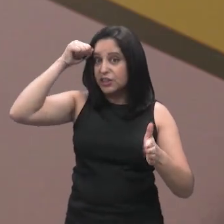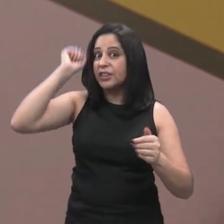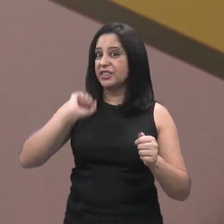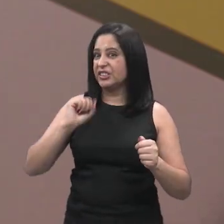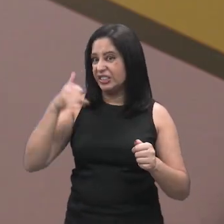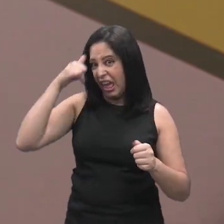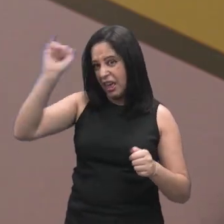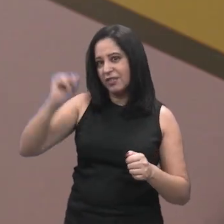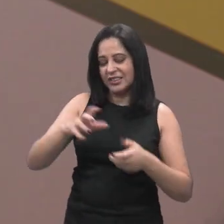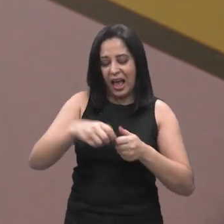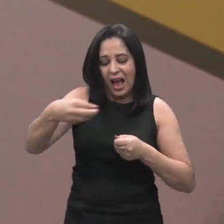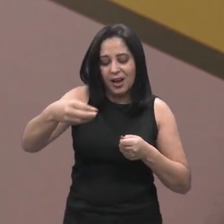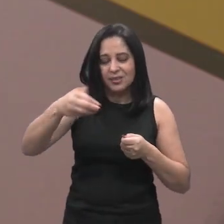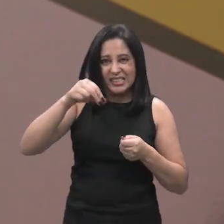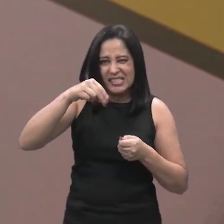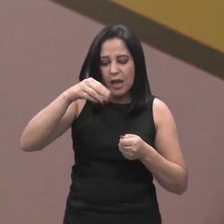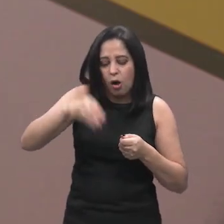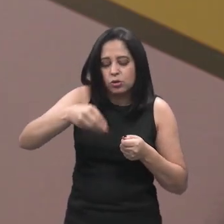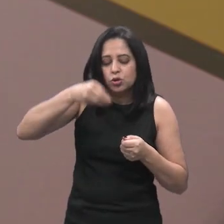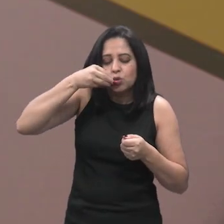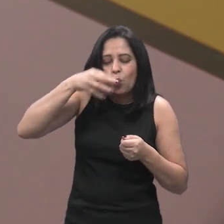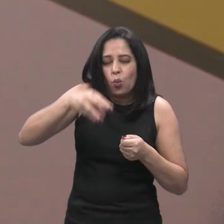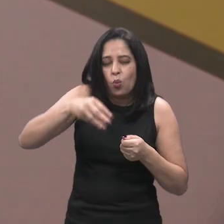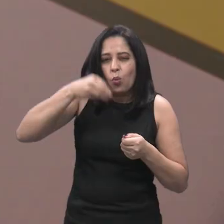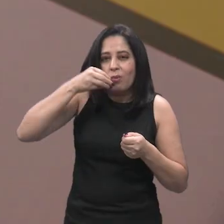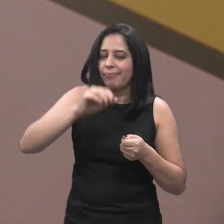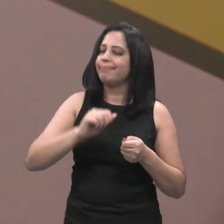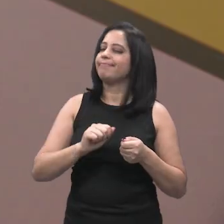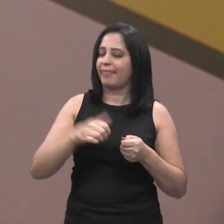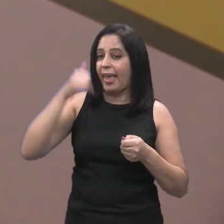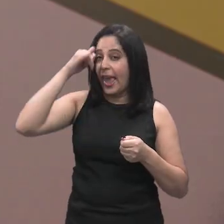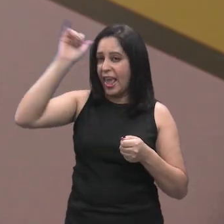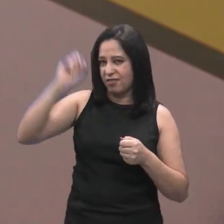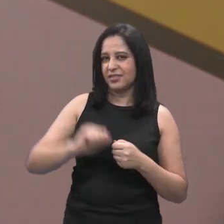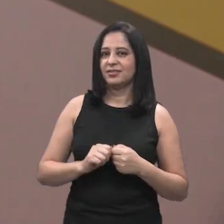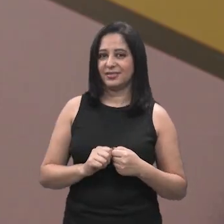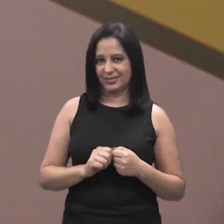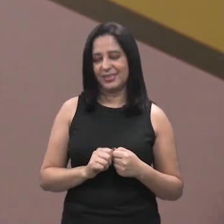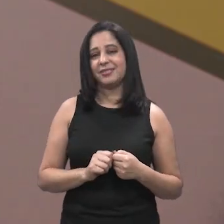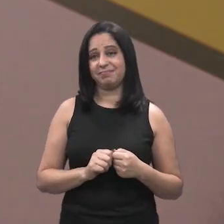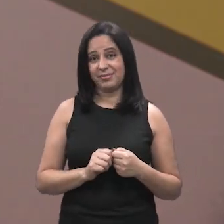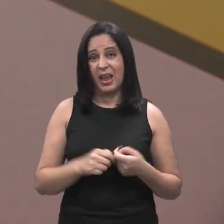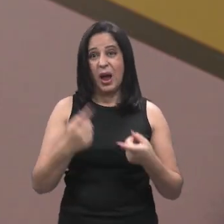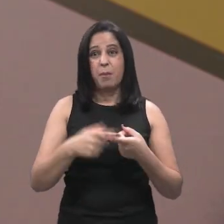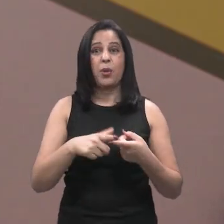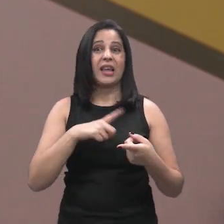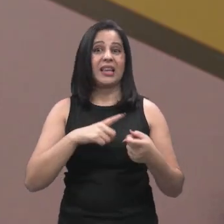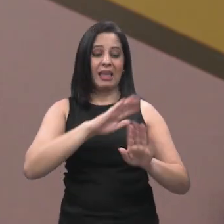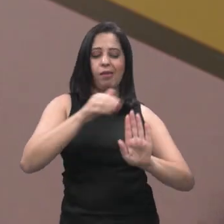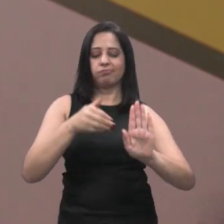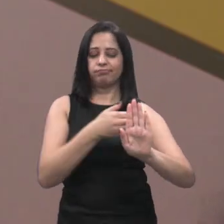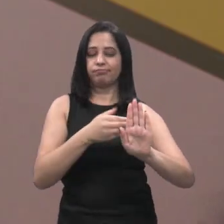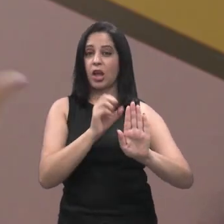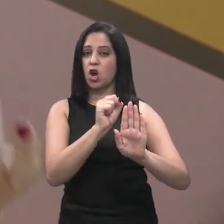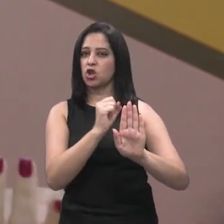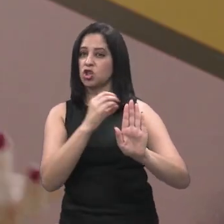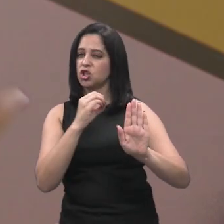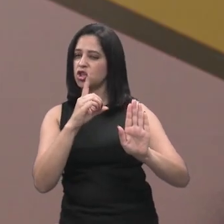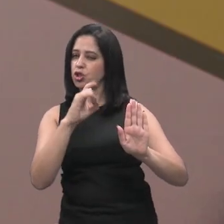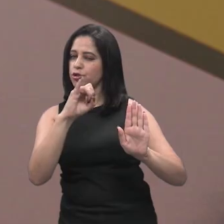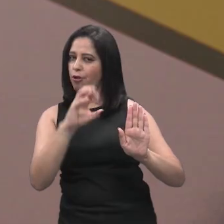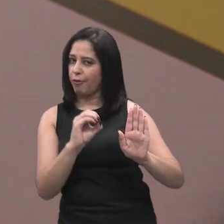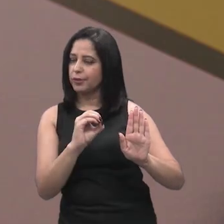refrigerantes, salgadinhos, porque tudo isso é muito rico em sódio. Quanto mais embalado, mais rico em sódio o alimento tende a